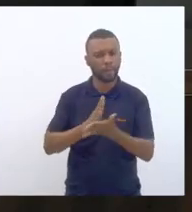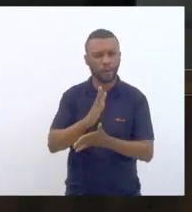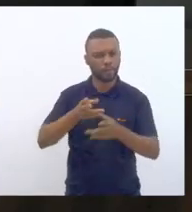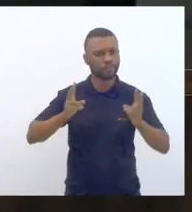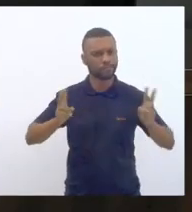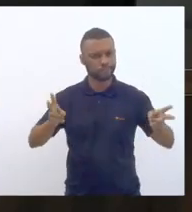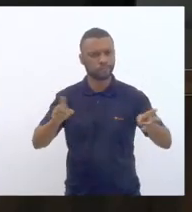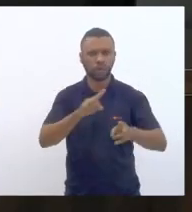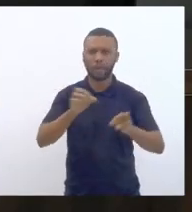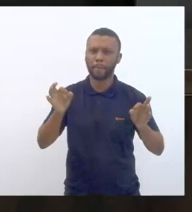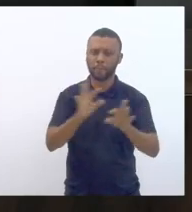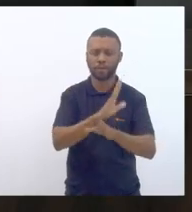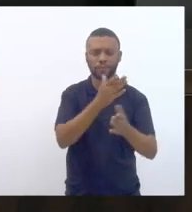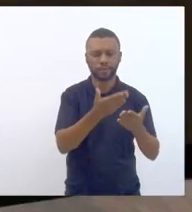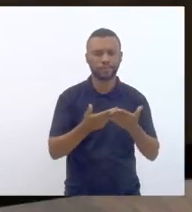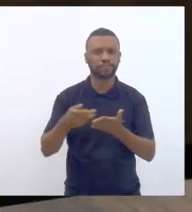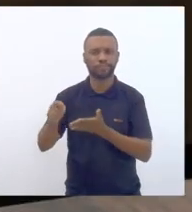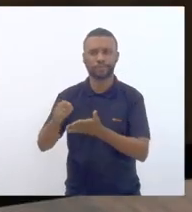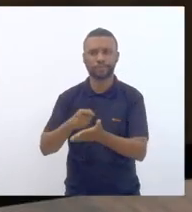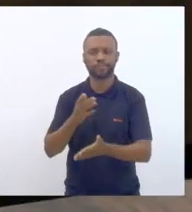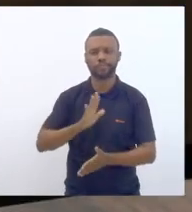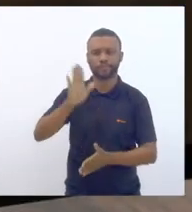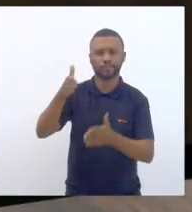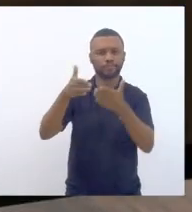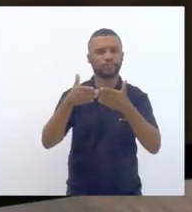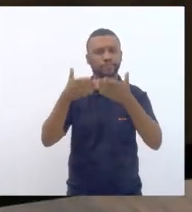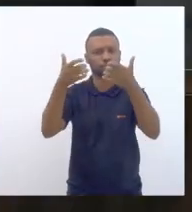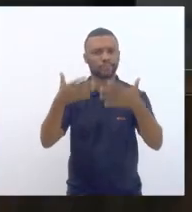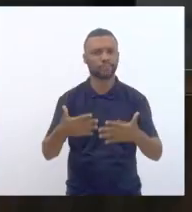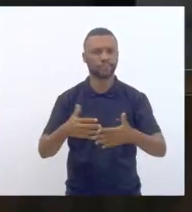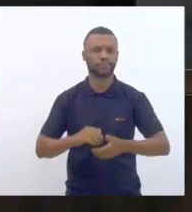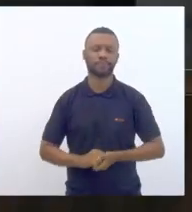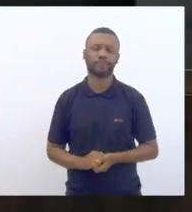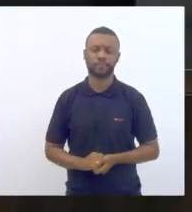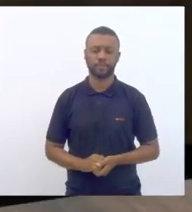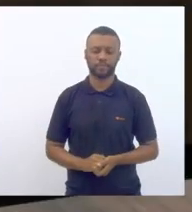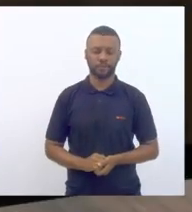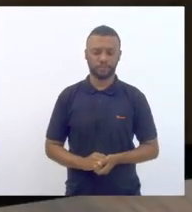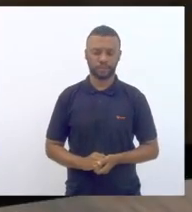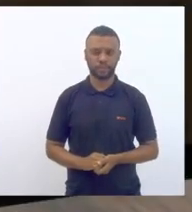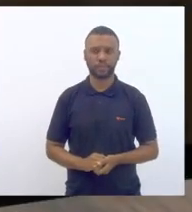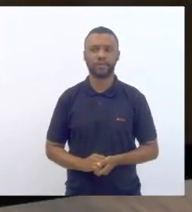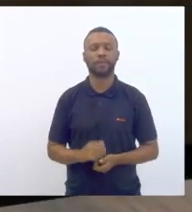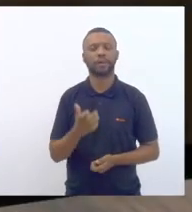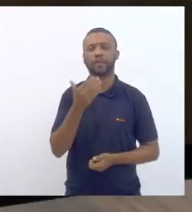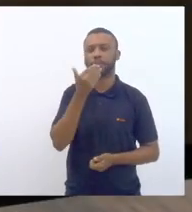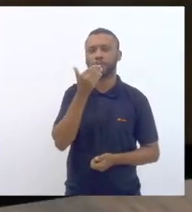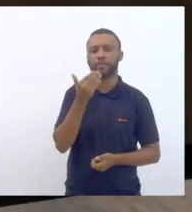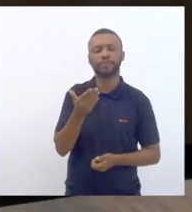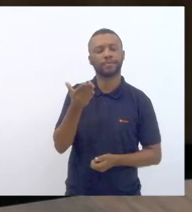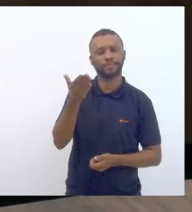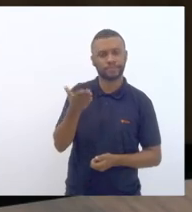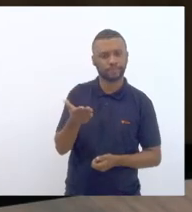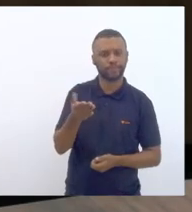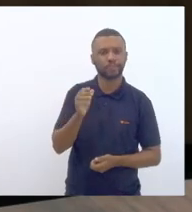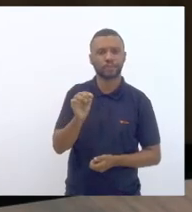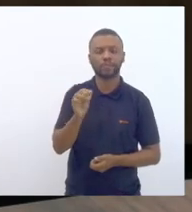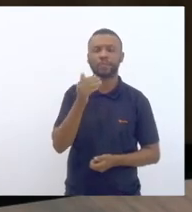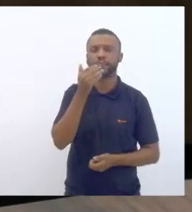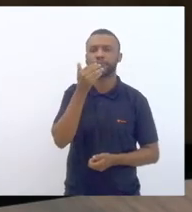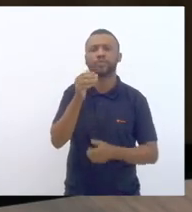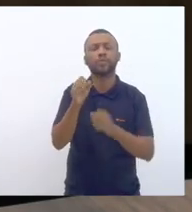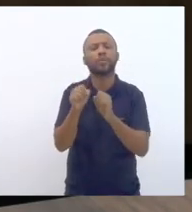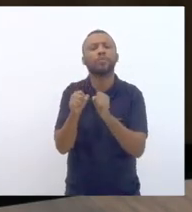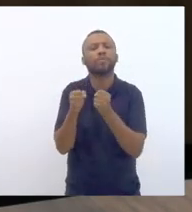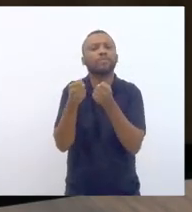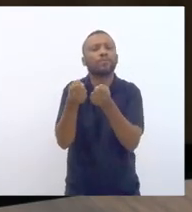como estão aprovados, vai autógrafo. Presidente, questão de ordem. Questão de ordem, deputado Luiz Paulo. Eu só solicitar a Vossa Excelência pedir um